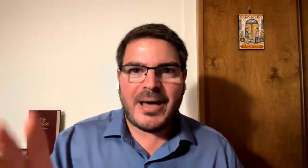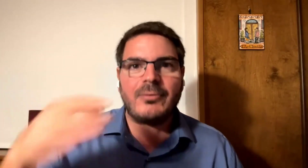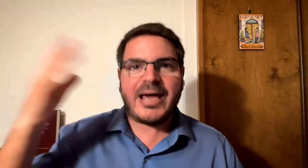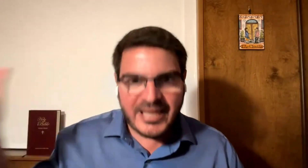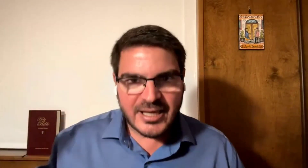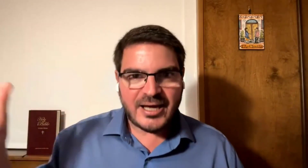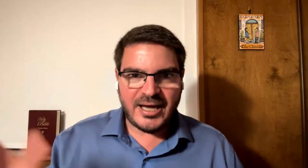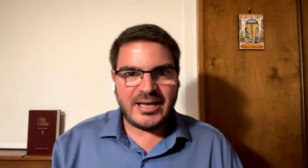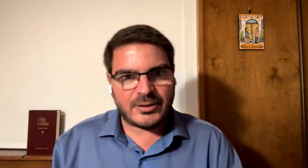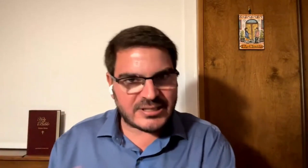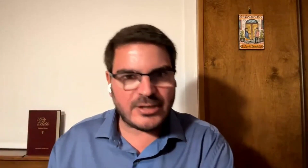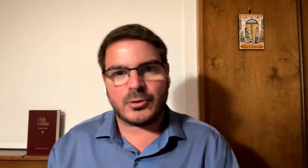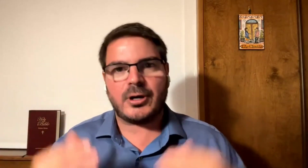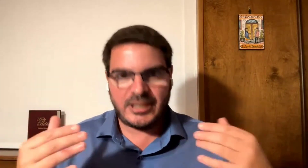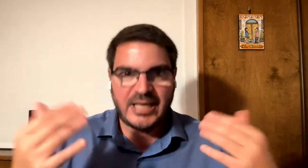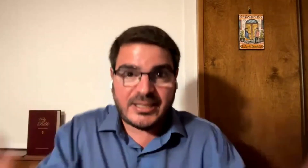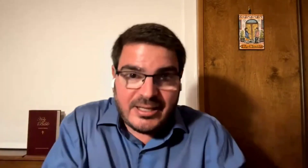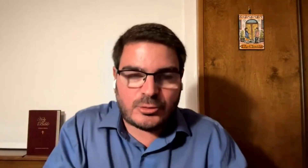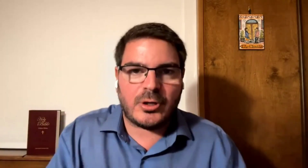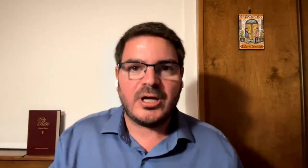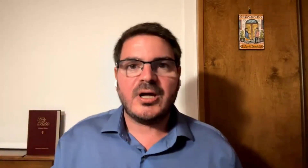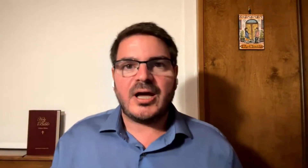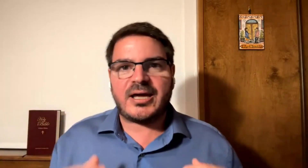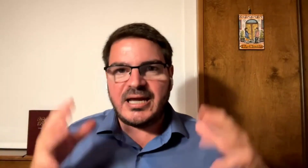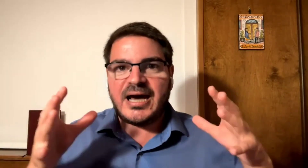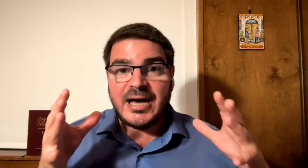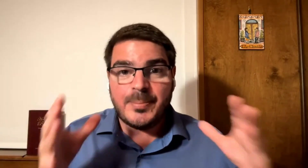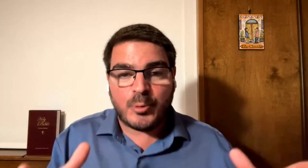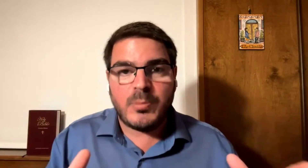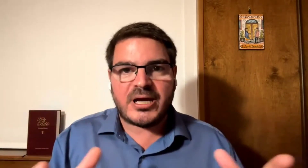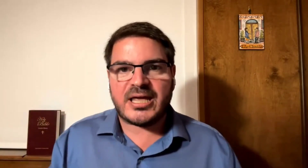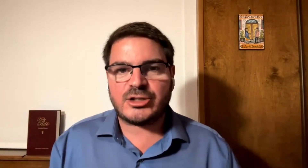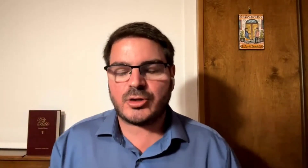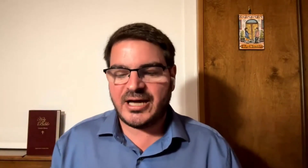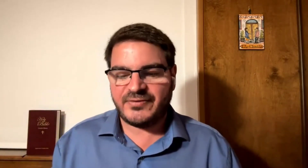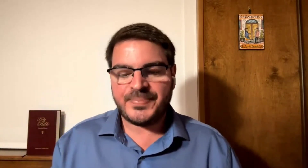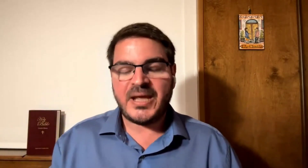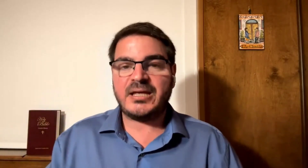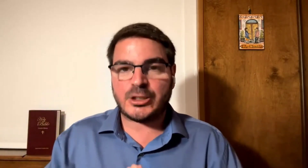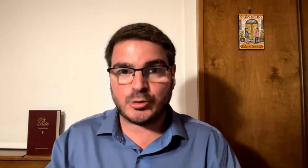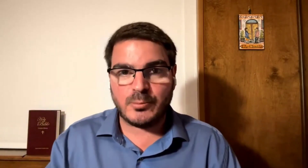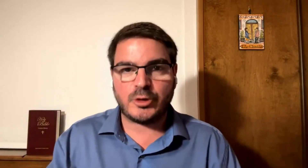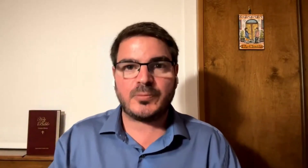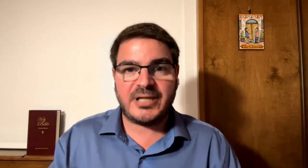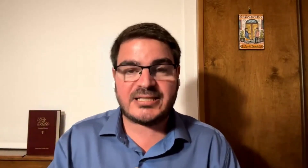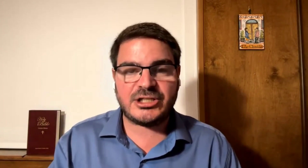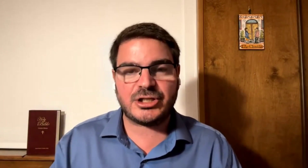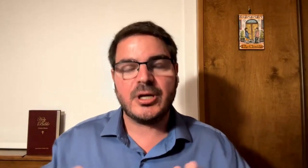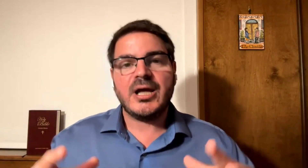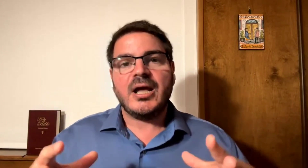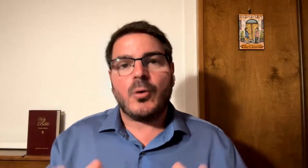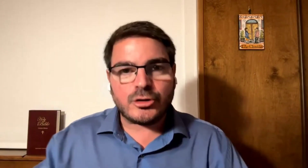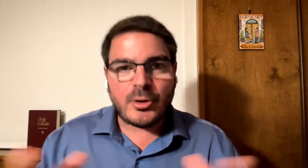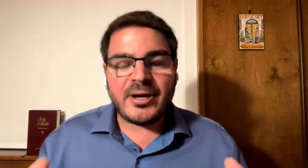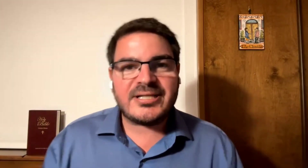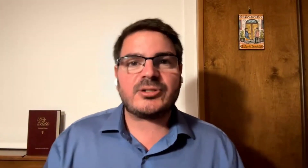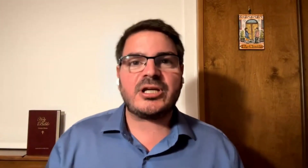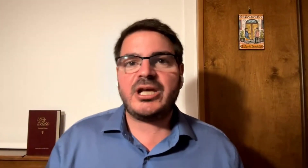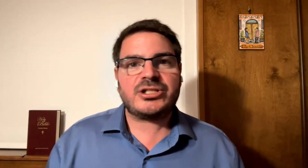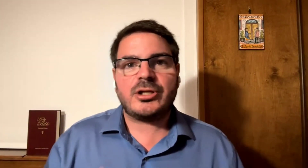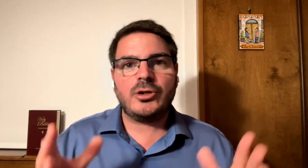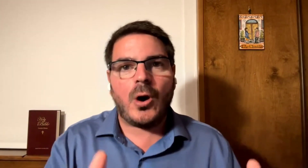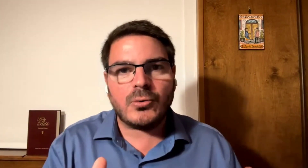até conclamá-lo rei. Ele que não aceitou e ele tentou criar a república que ele sonhava. E ajudou muito nesse sentido. O que eu